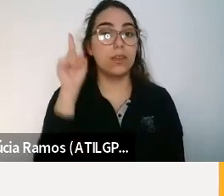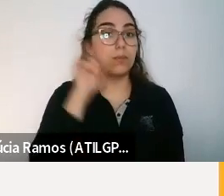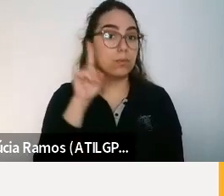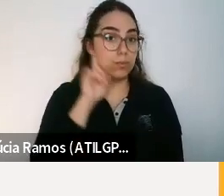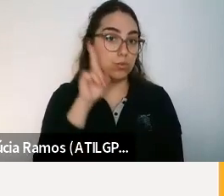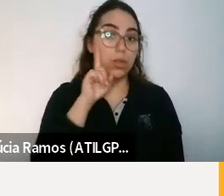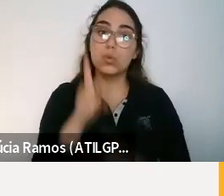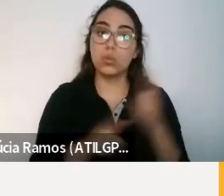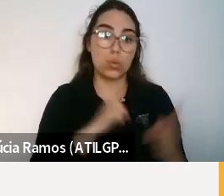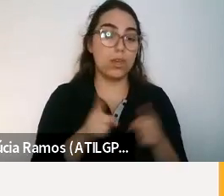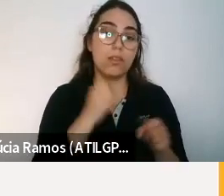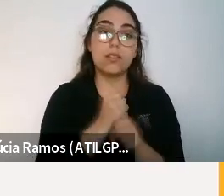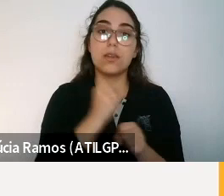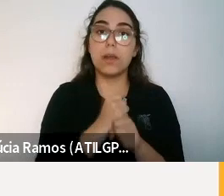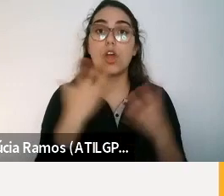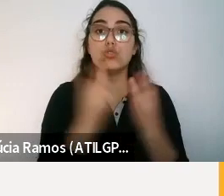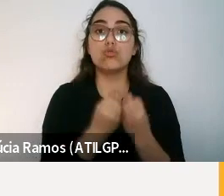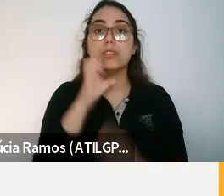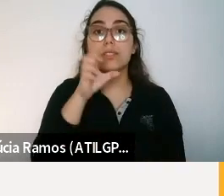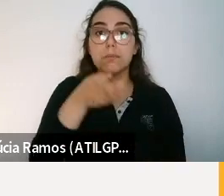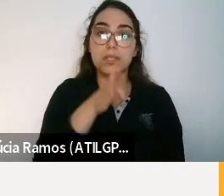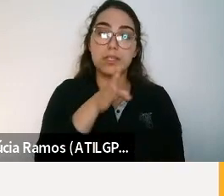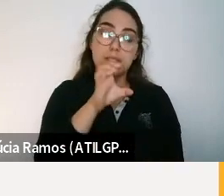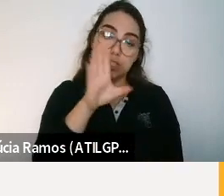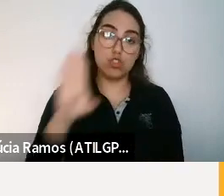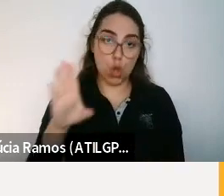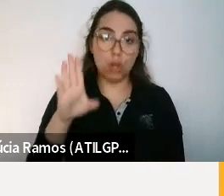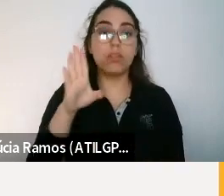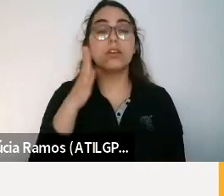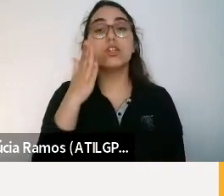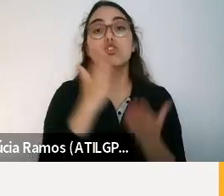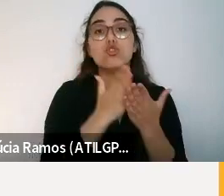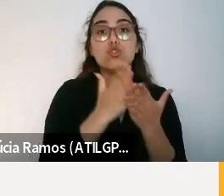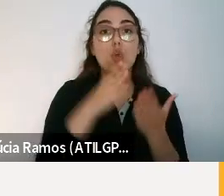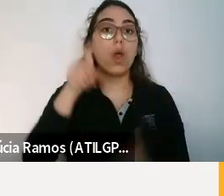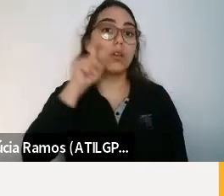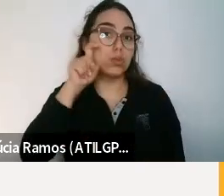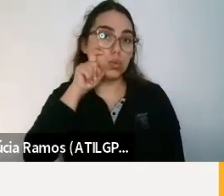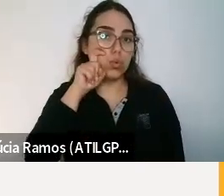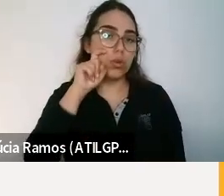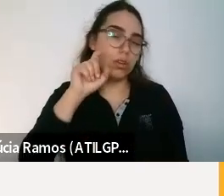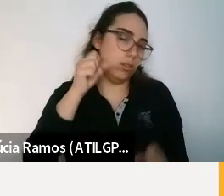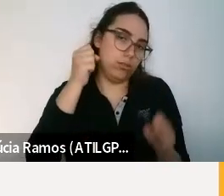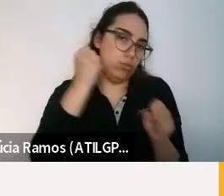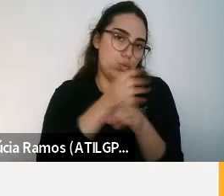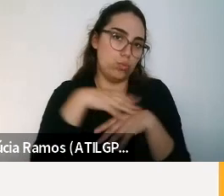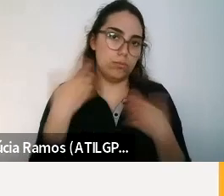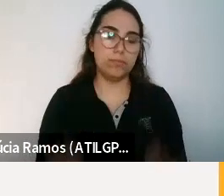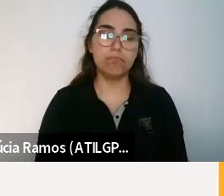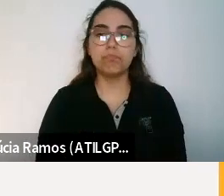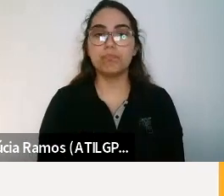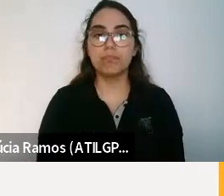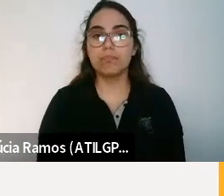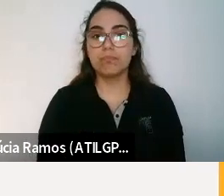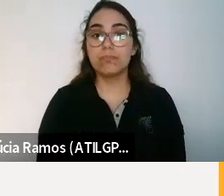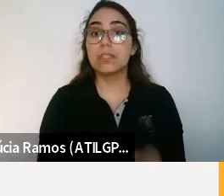entidades, mediadoras, como a CPCJ, a Escola Segura, e entre outras. Portanto, uma situação que